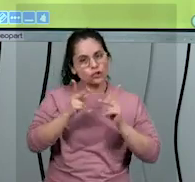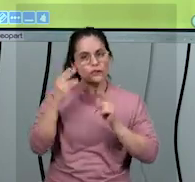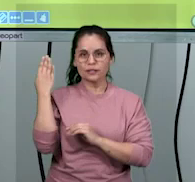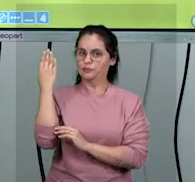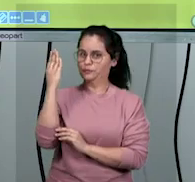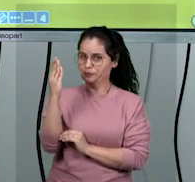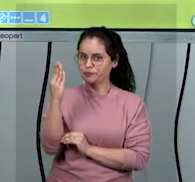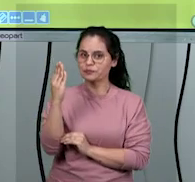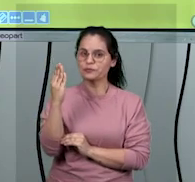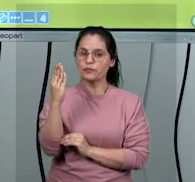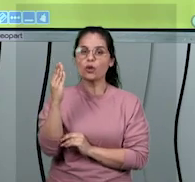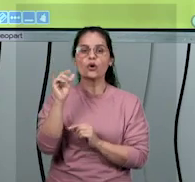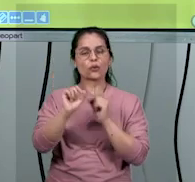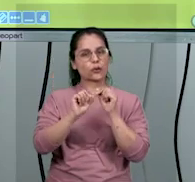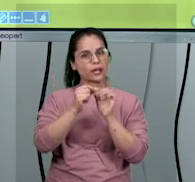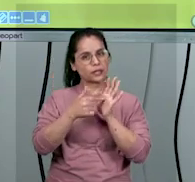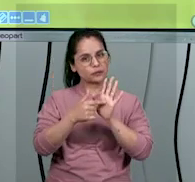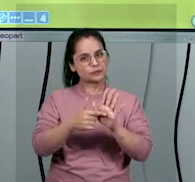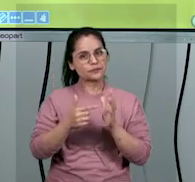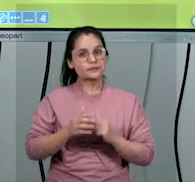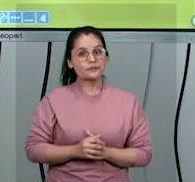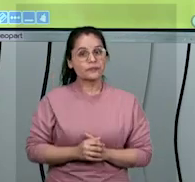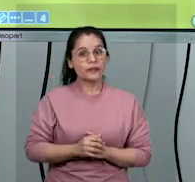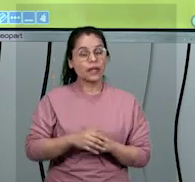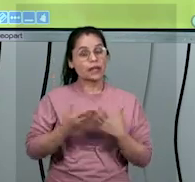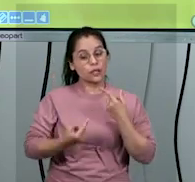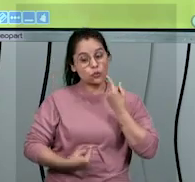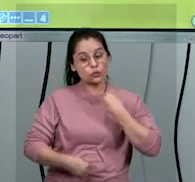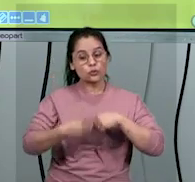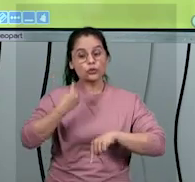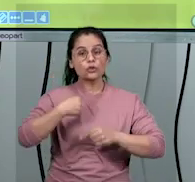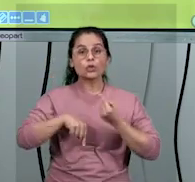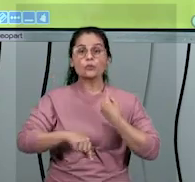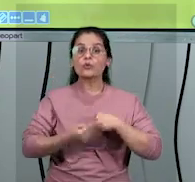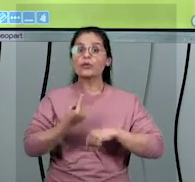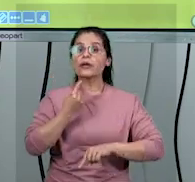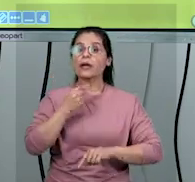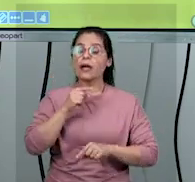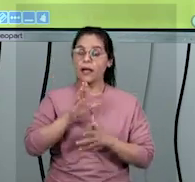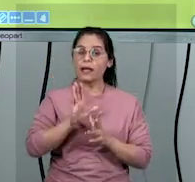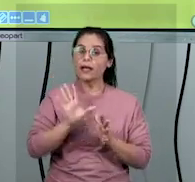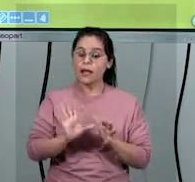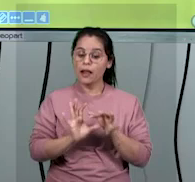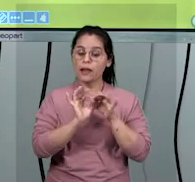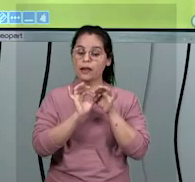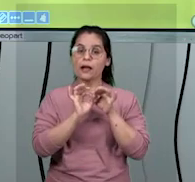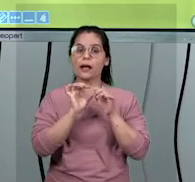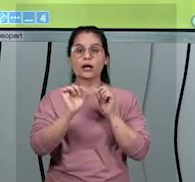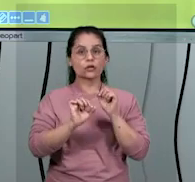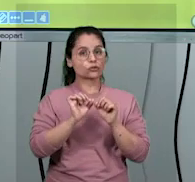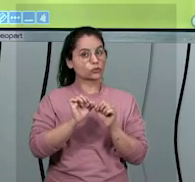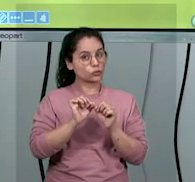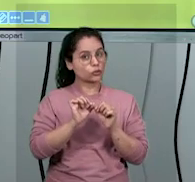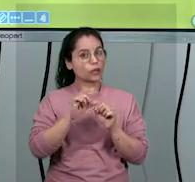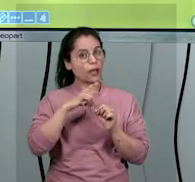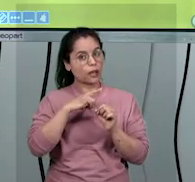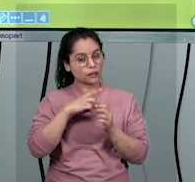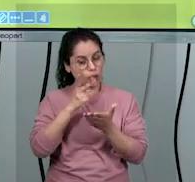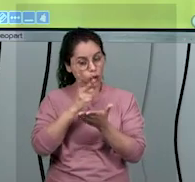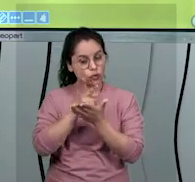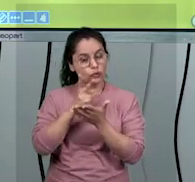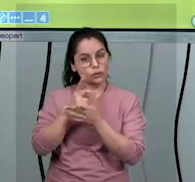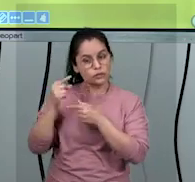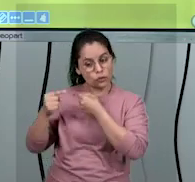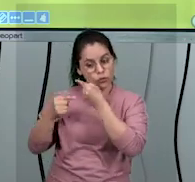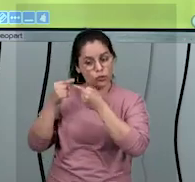estão determinadas aqui. E esse sistema é um sistema diretamente ligado à reprodução, à continuação